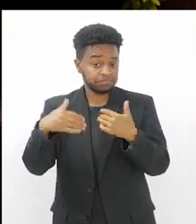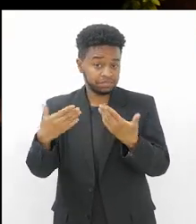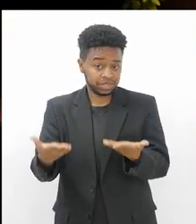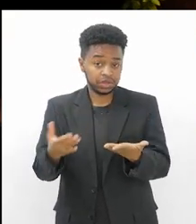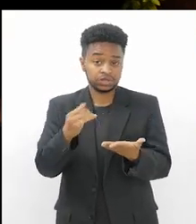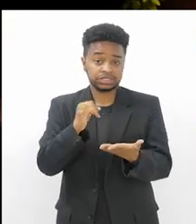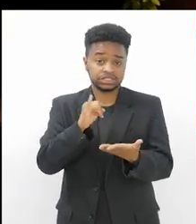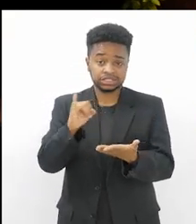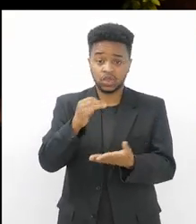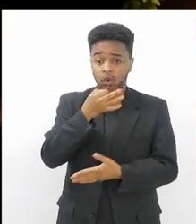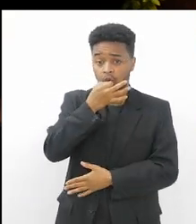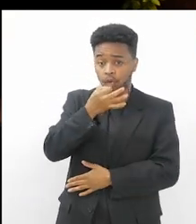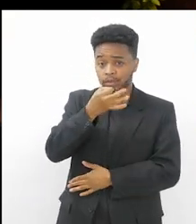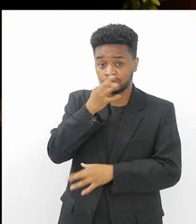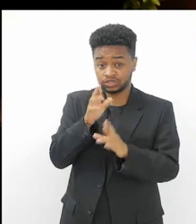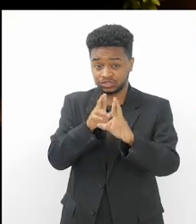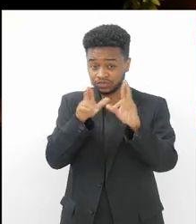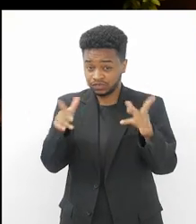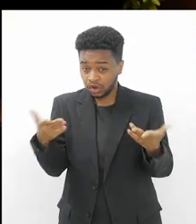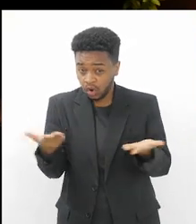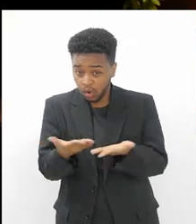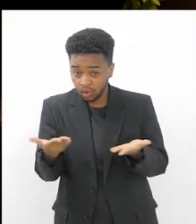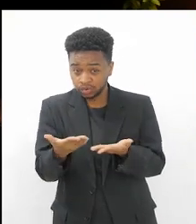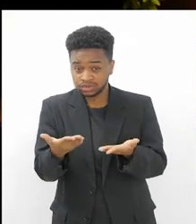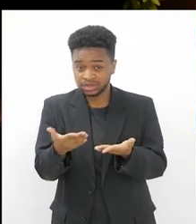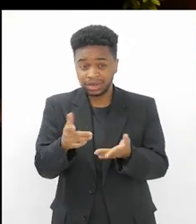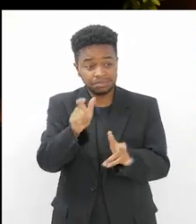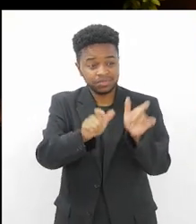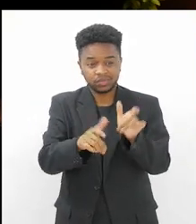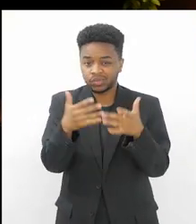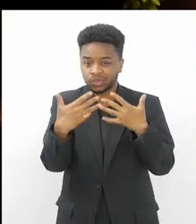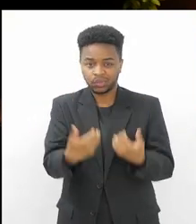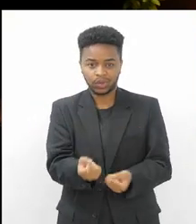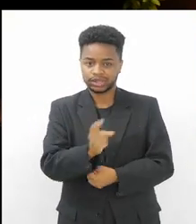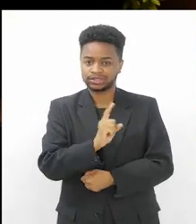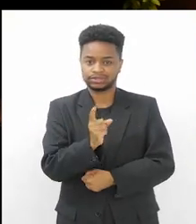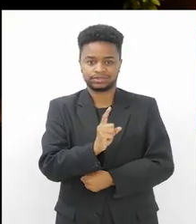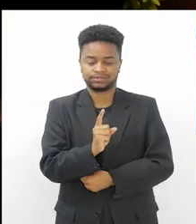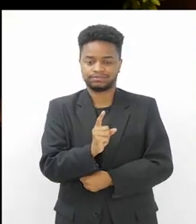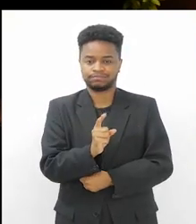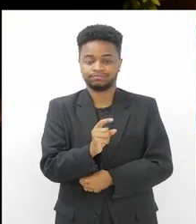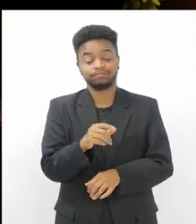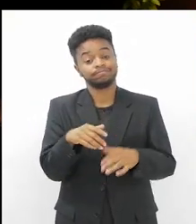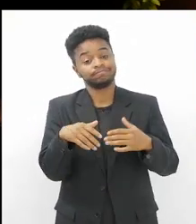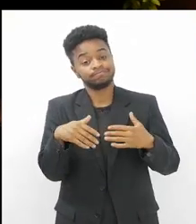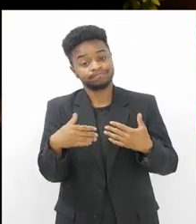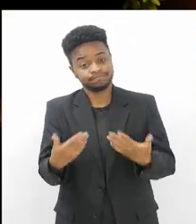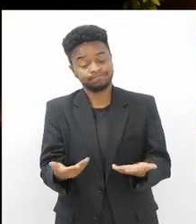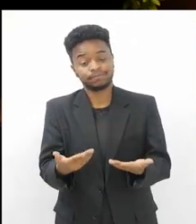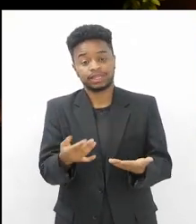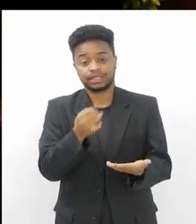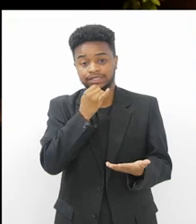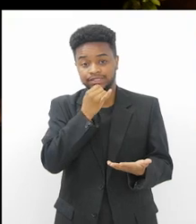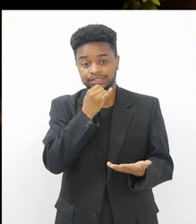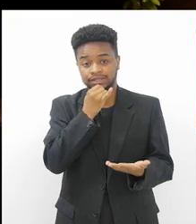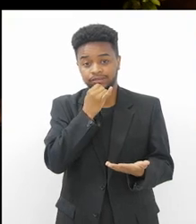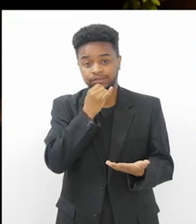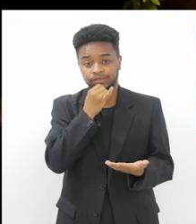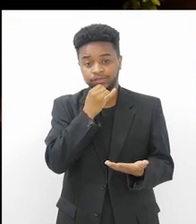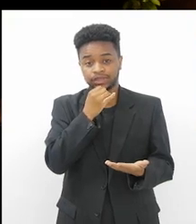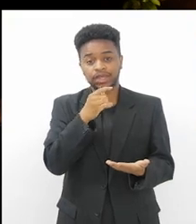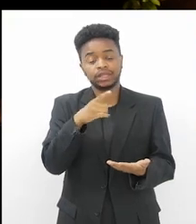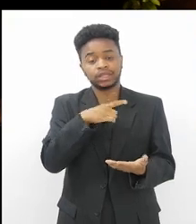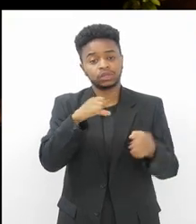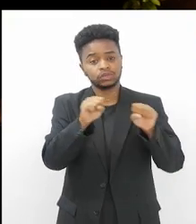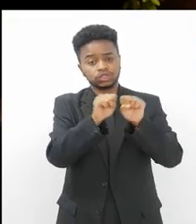Então, qualquer diferença de opinião hoje é muito pouco tolerada. E isso vem,